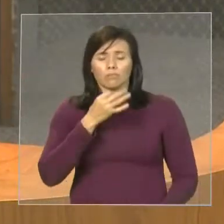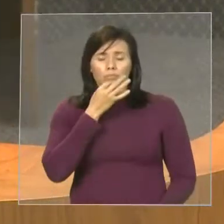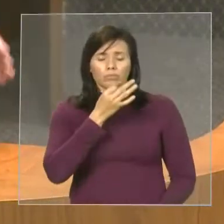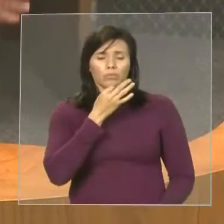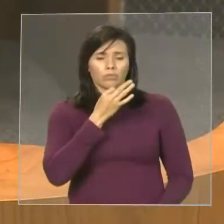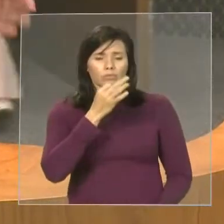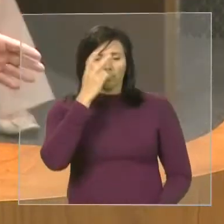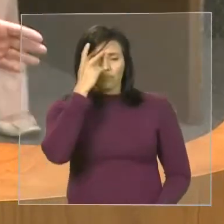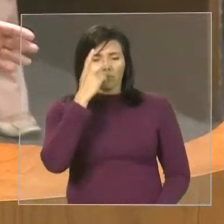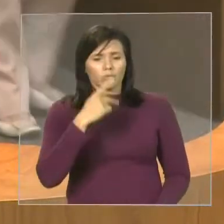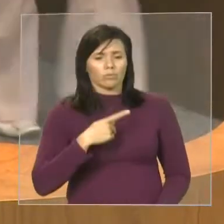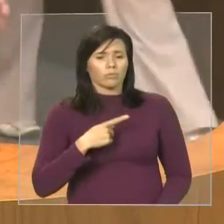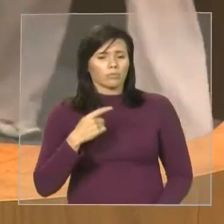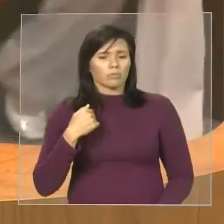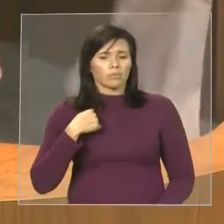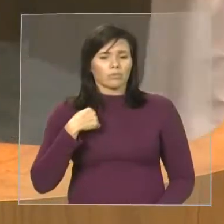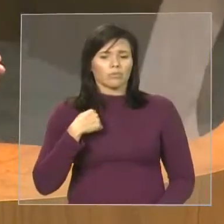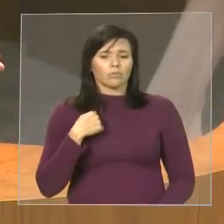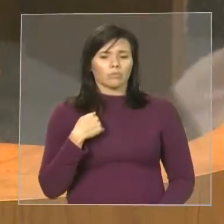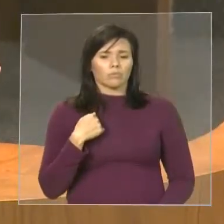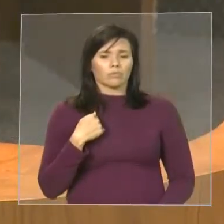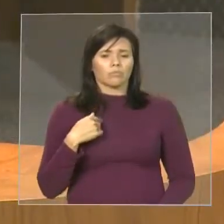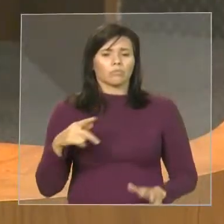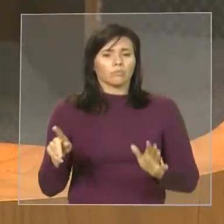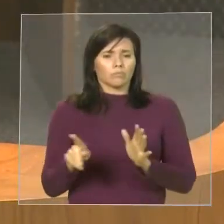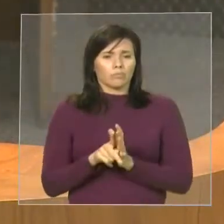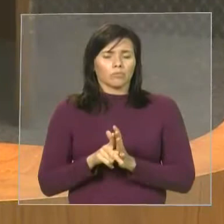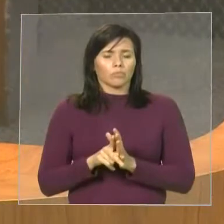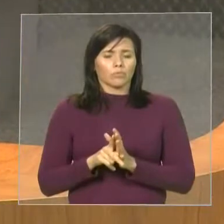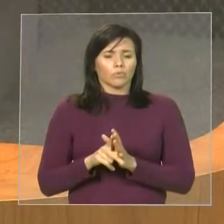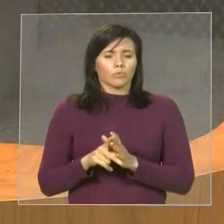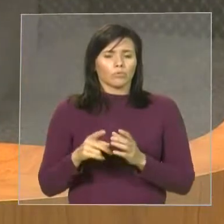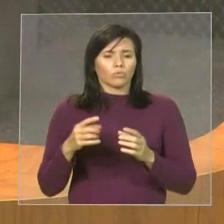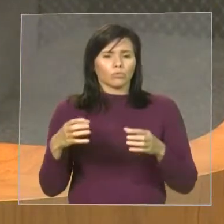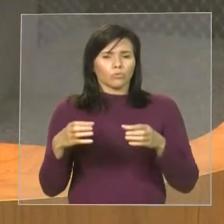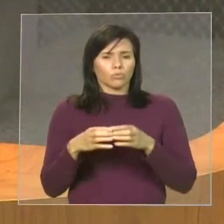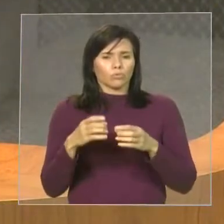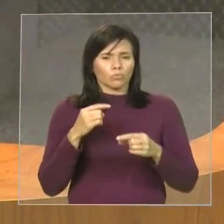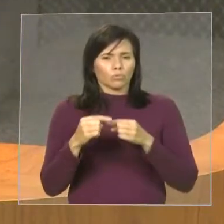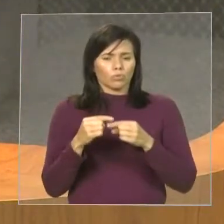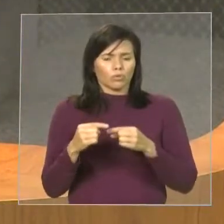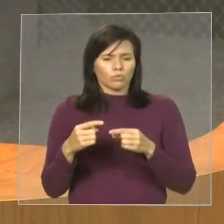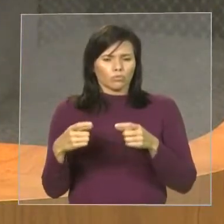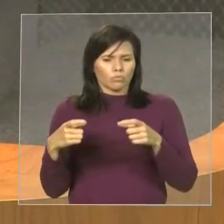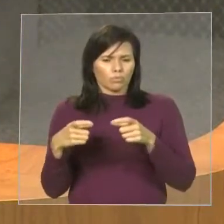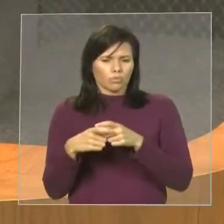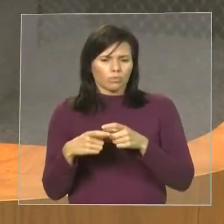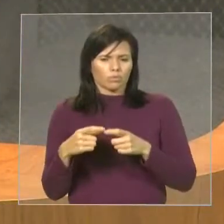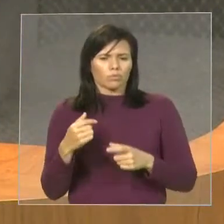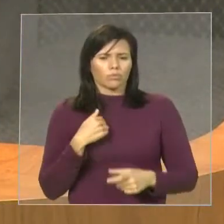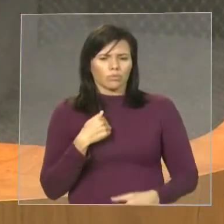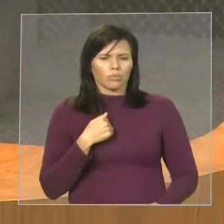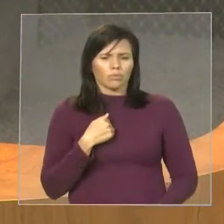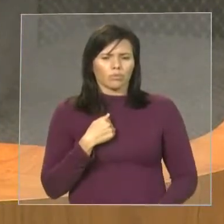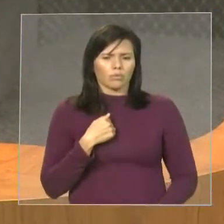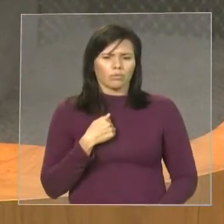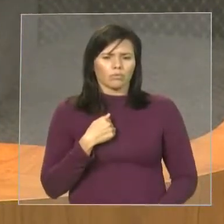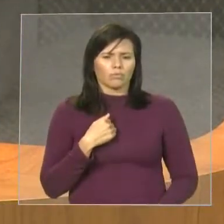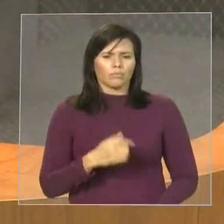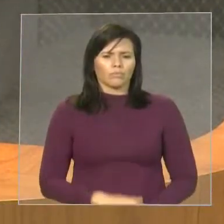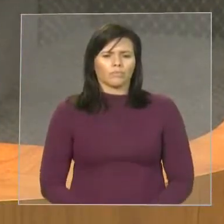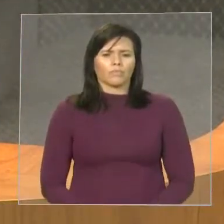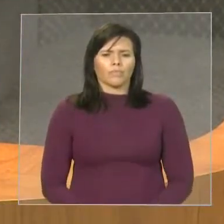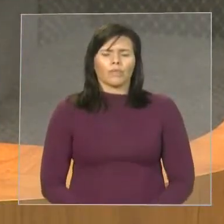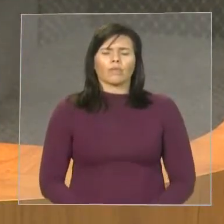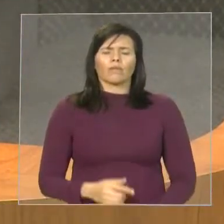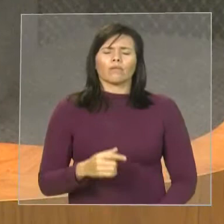Eu participo de um partido pequeno e decidi que, em função dessa reforma política, eu estarei saindo do